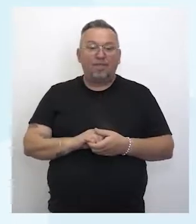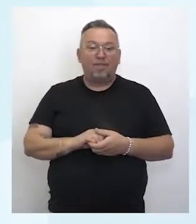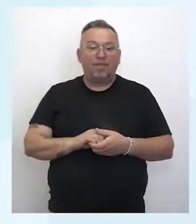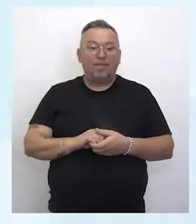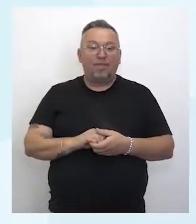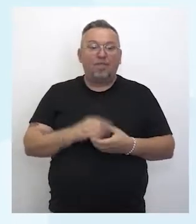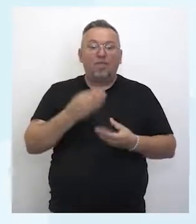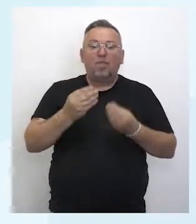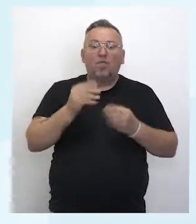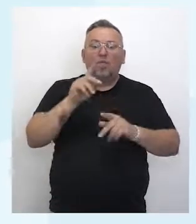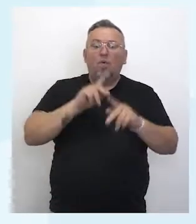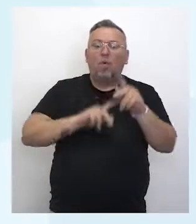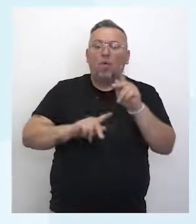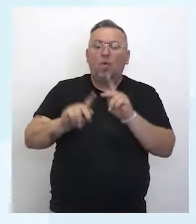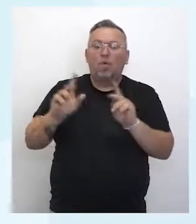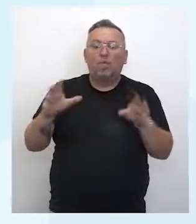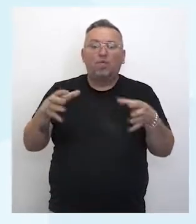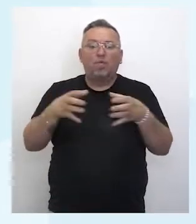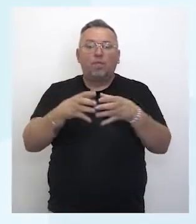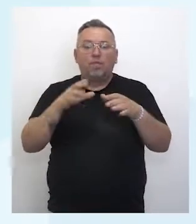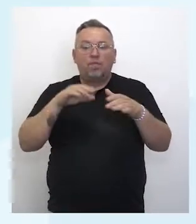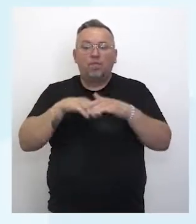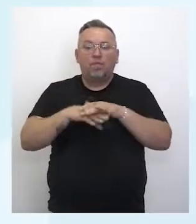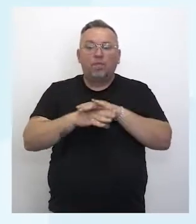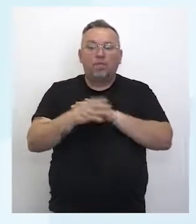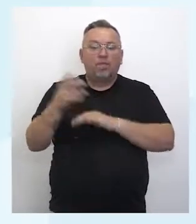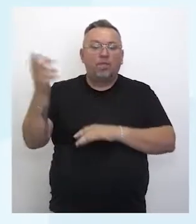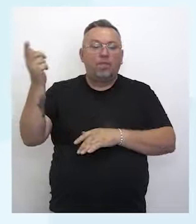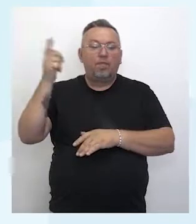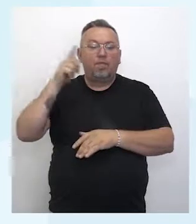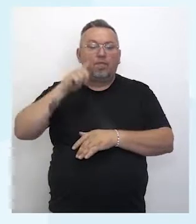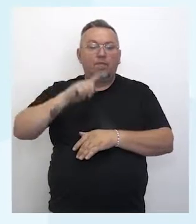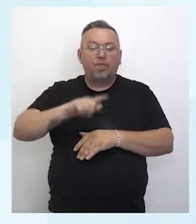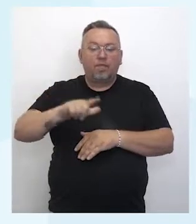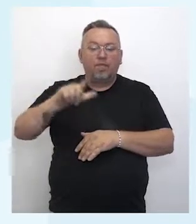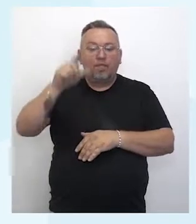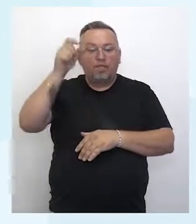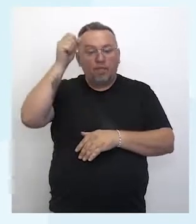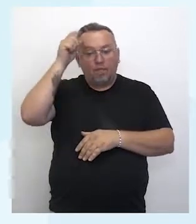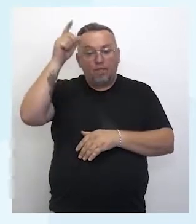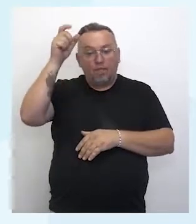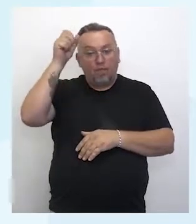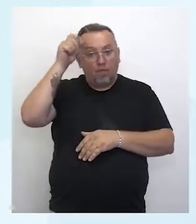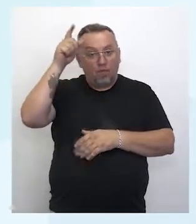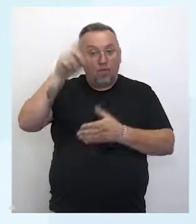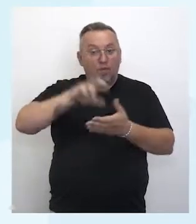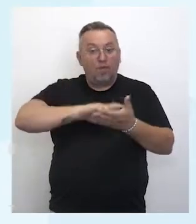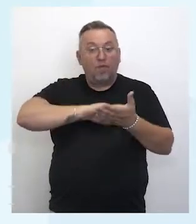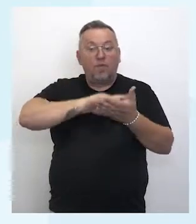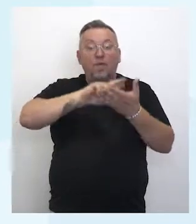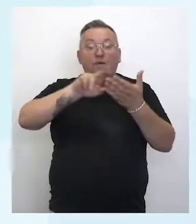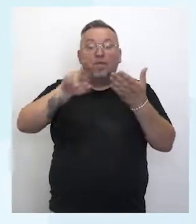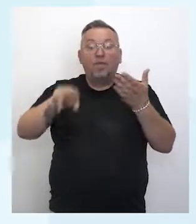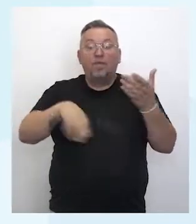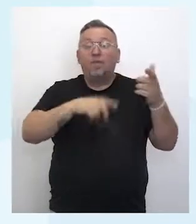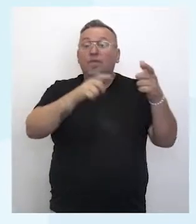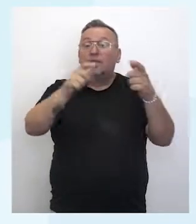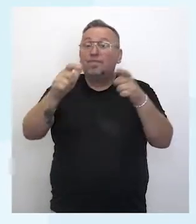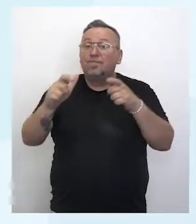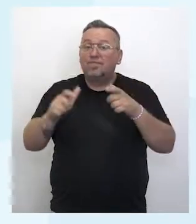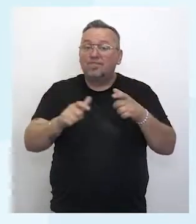Como esses povos e comunidades tradicionais conseguem manter as suas culturas